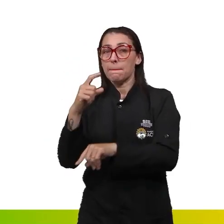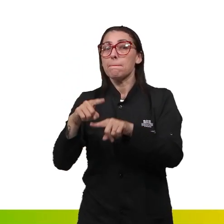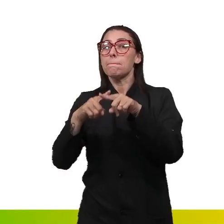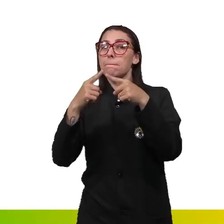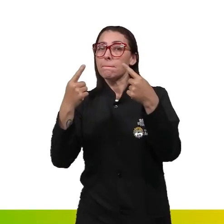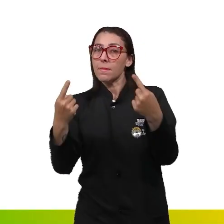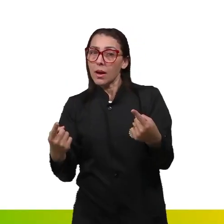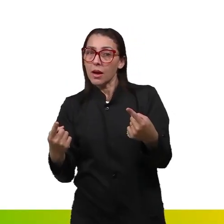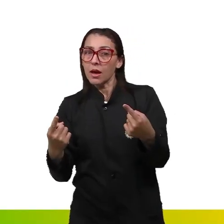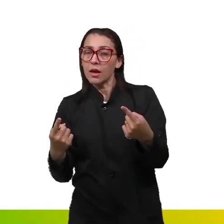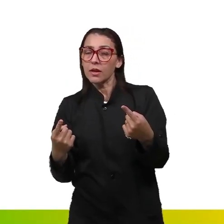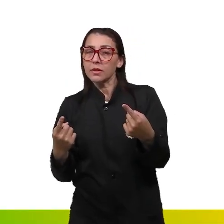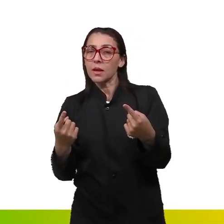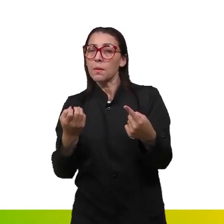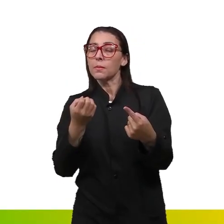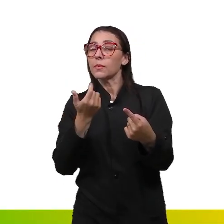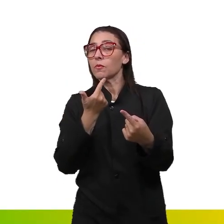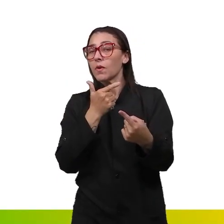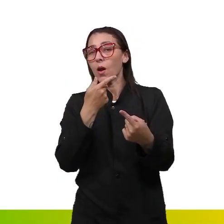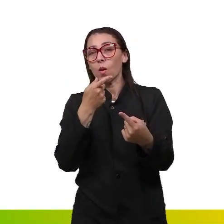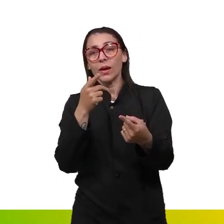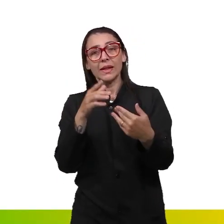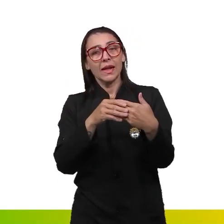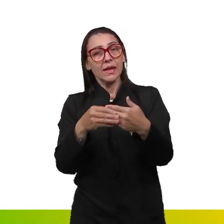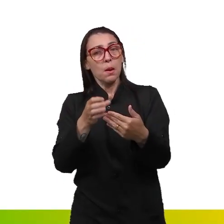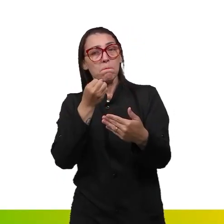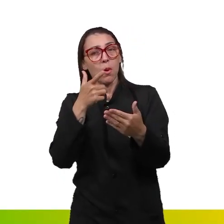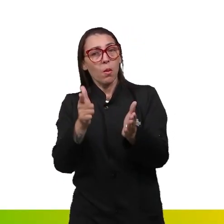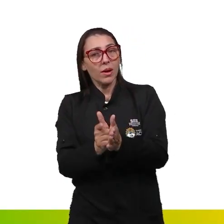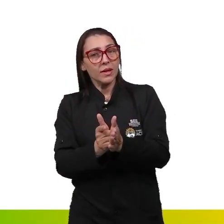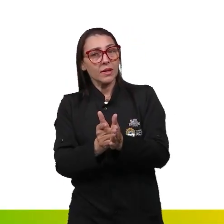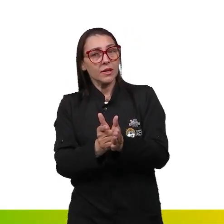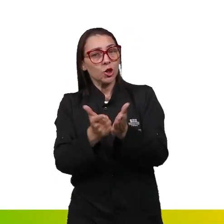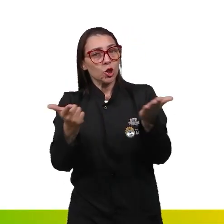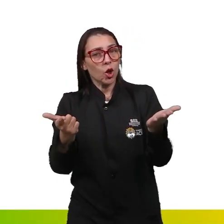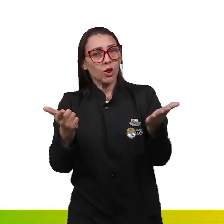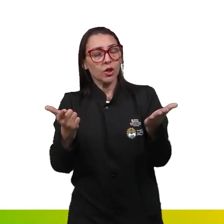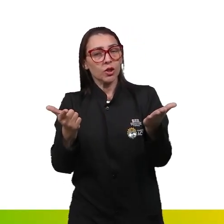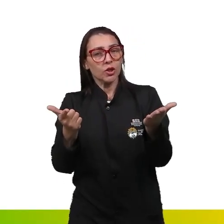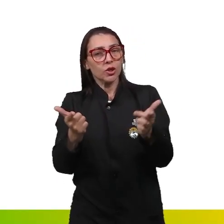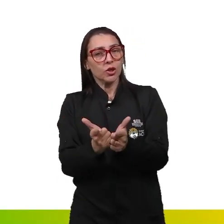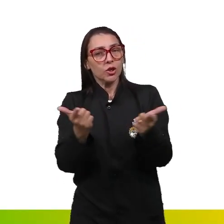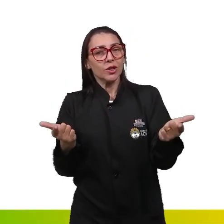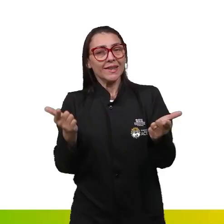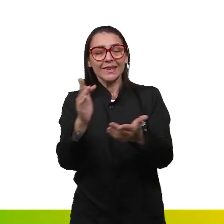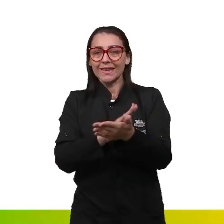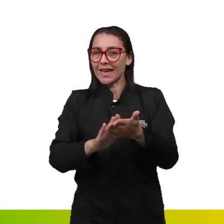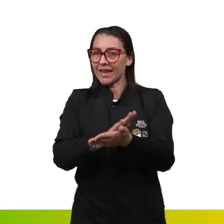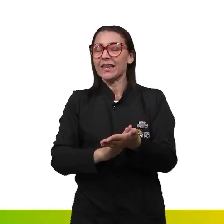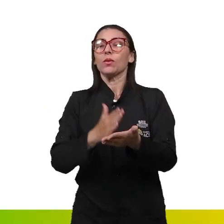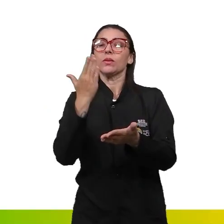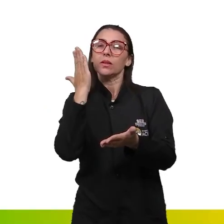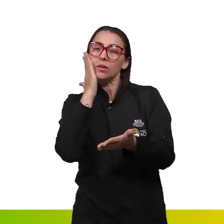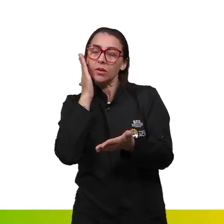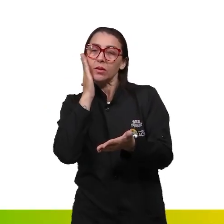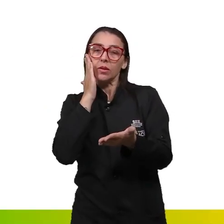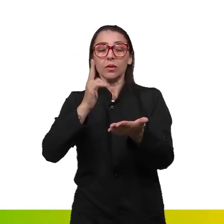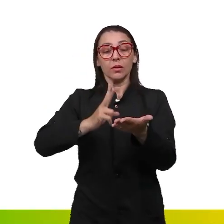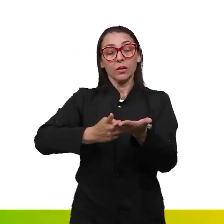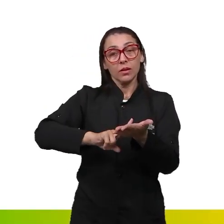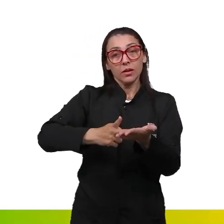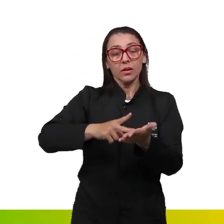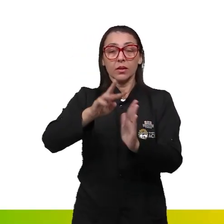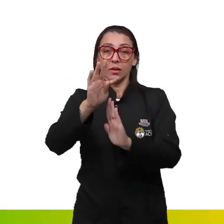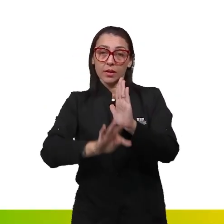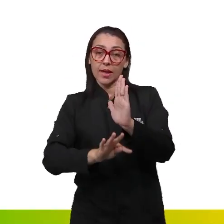ó, não se falou em trazer boa sorte, né? Então aí é uma questão de interpretação de texto. Eram as crianças